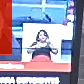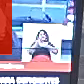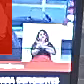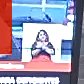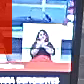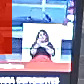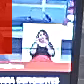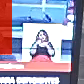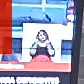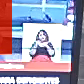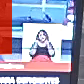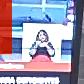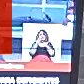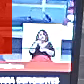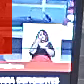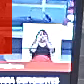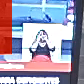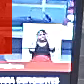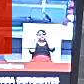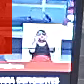dando um alerta para nós.